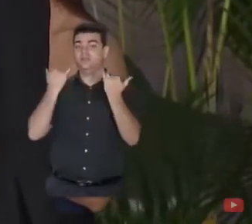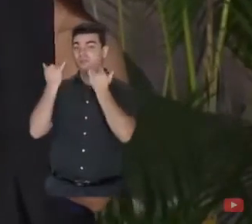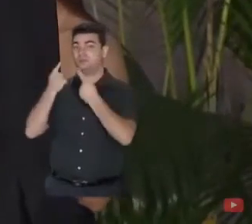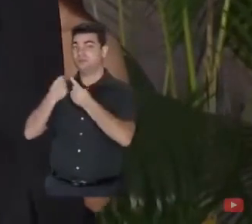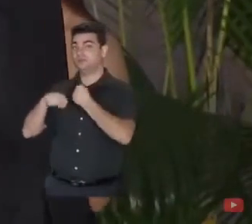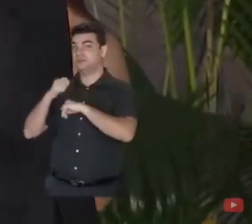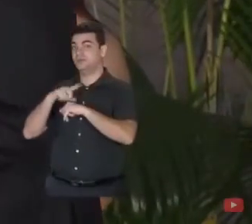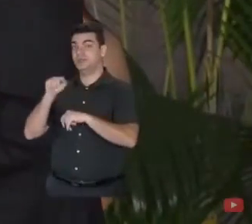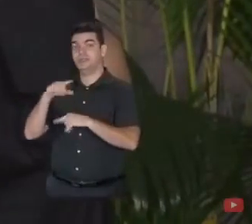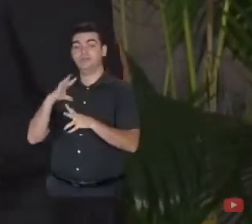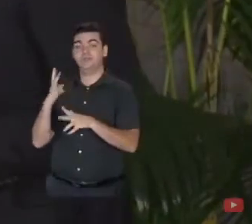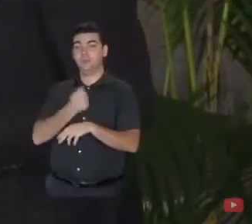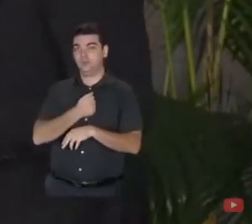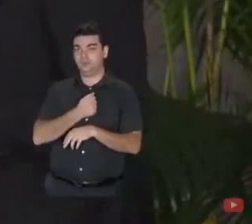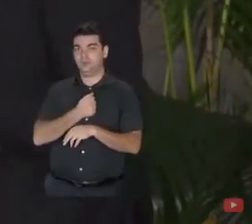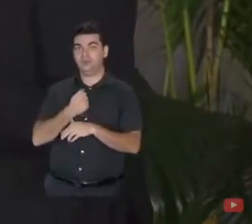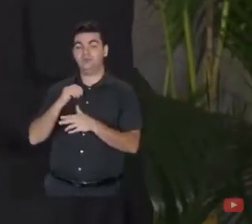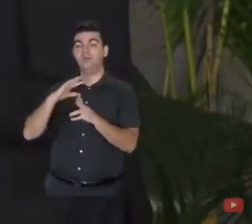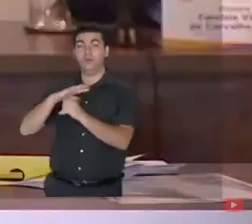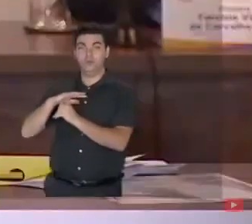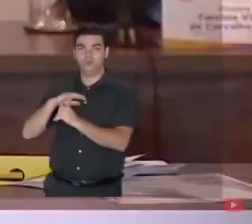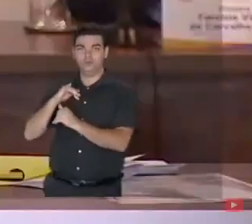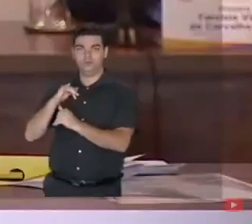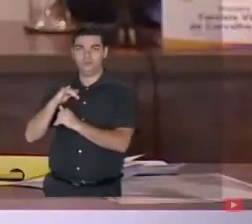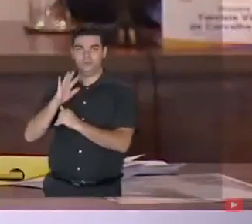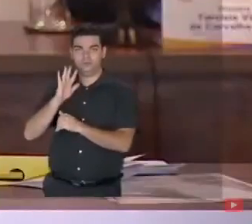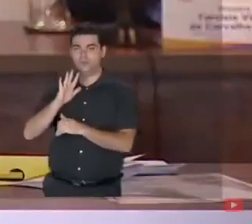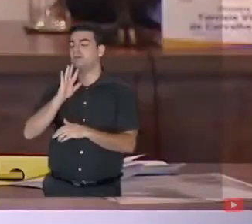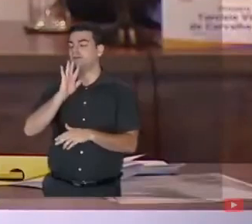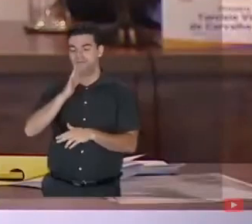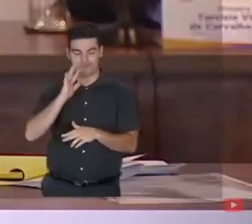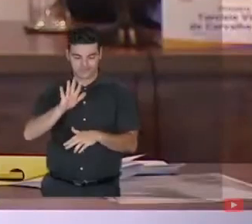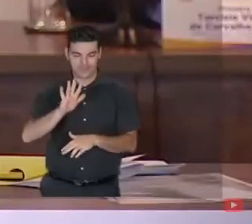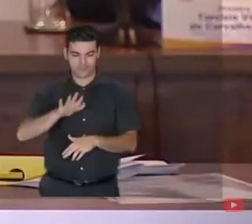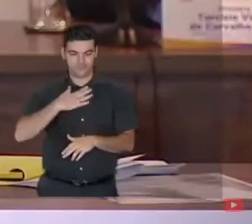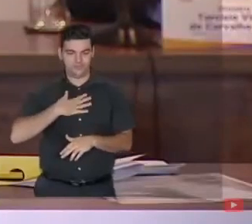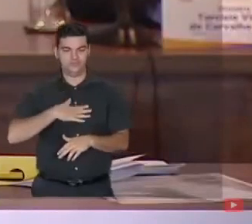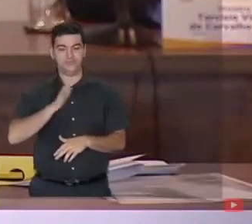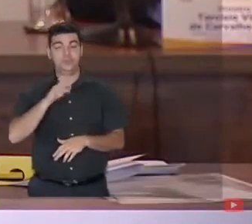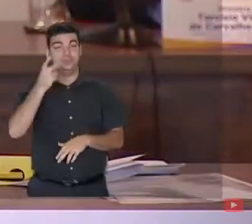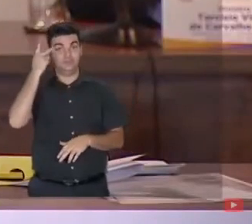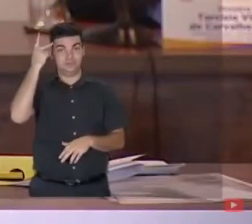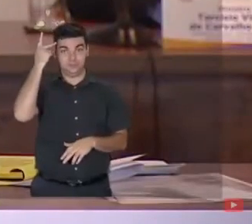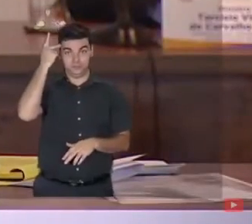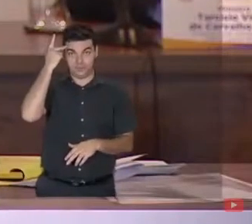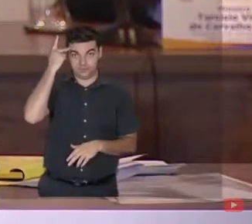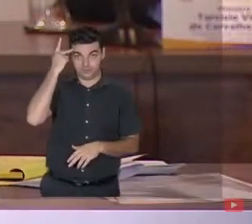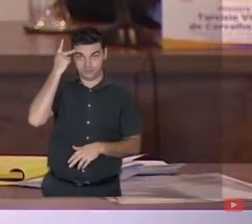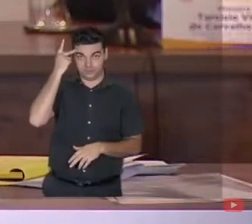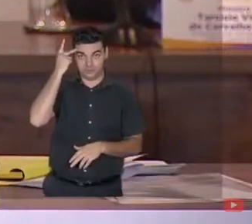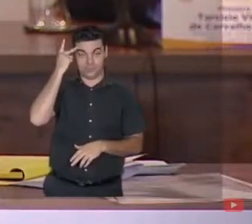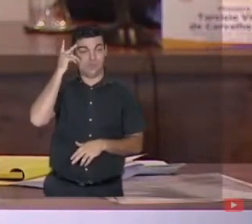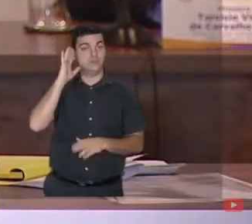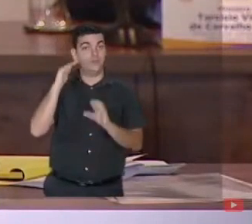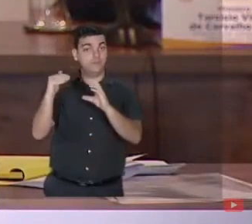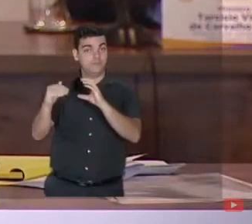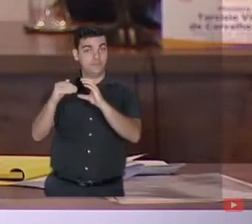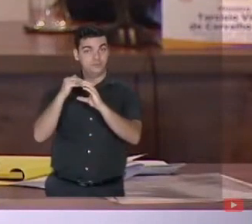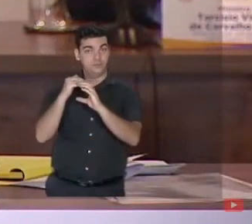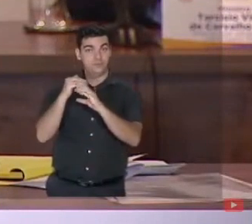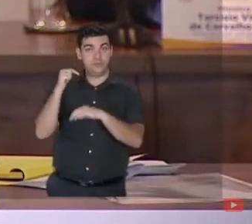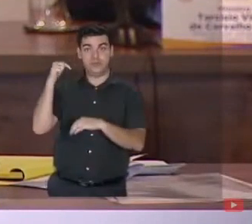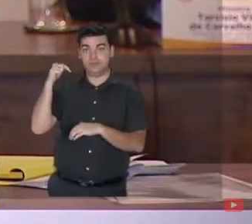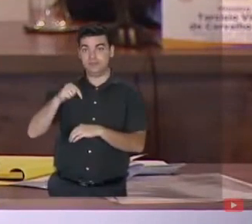foram roubados. Ok. Quanto a São Paulo, os dados enviados por São Paulo chegaram ao